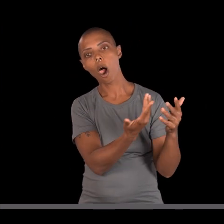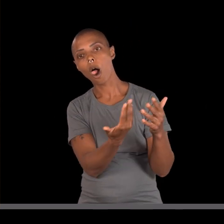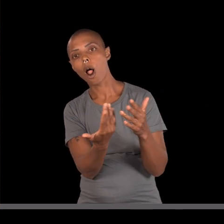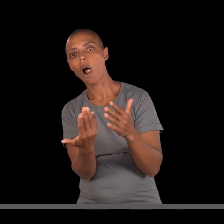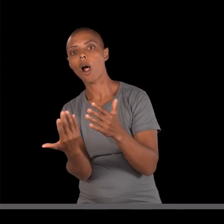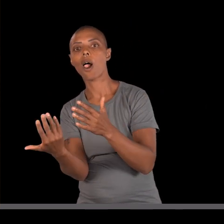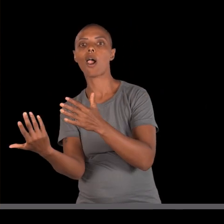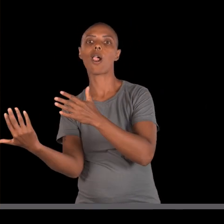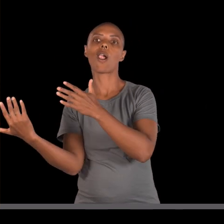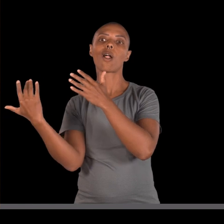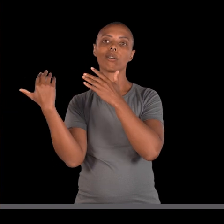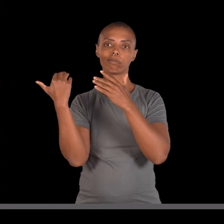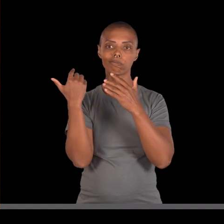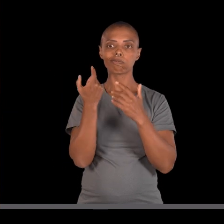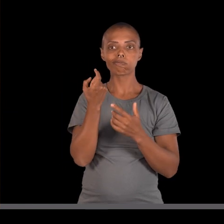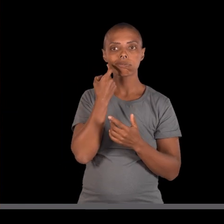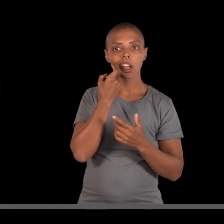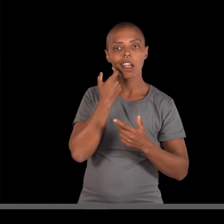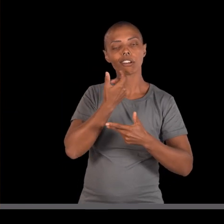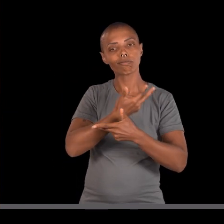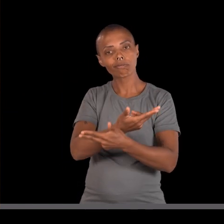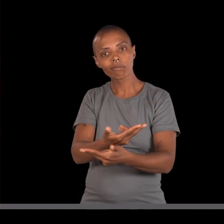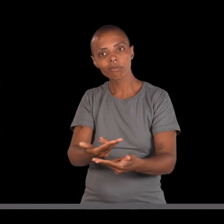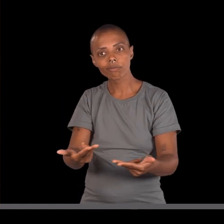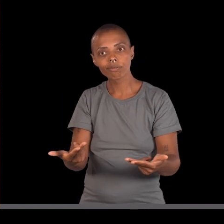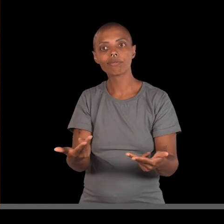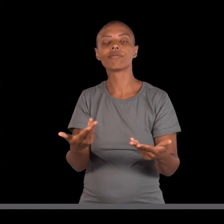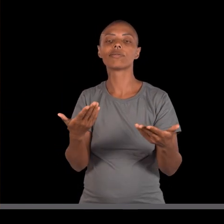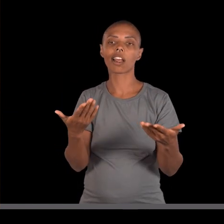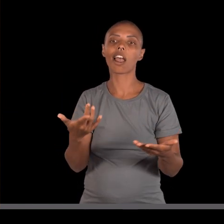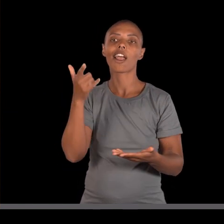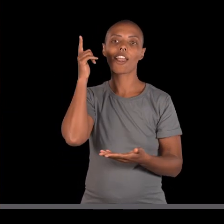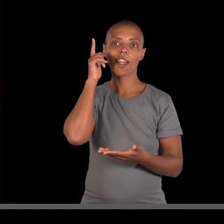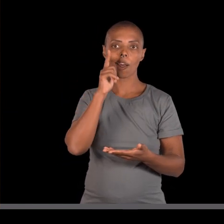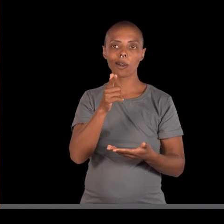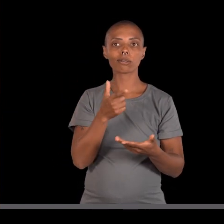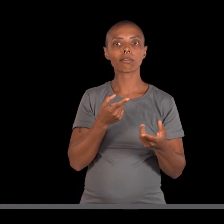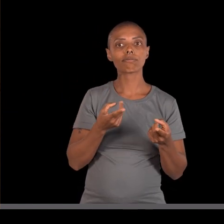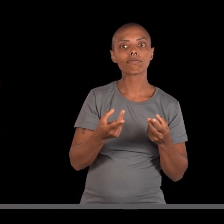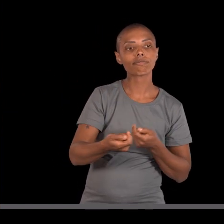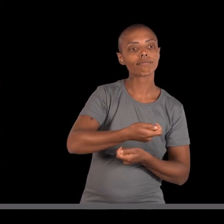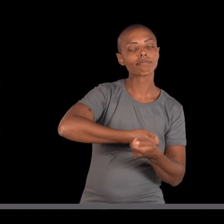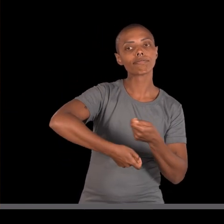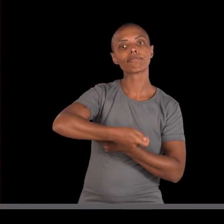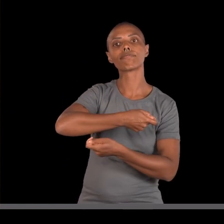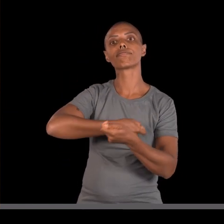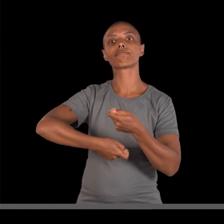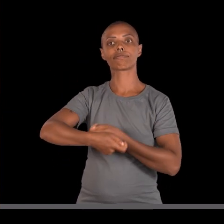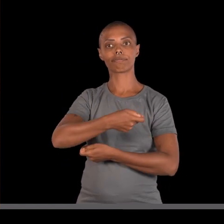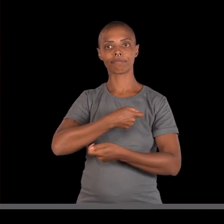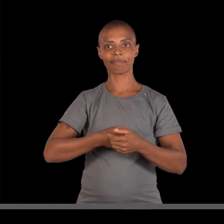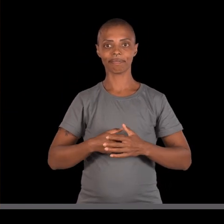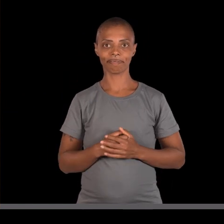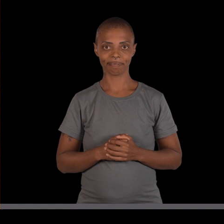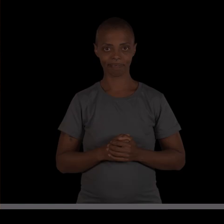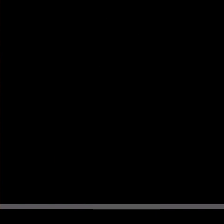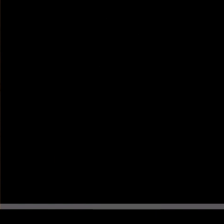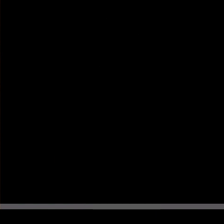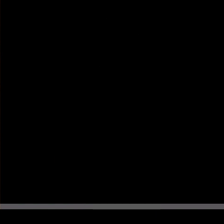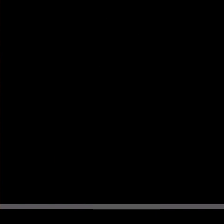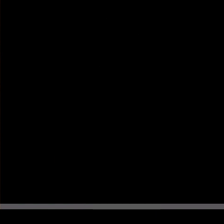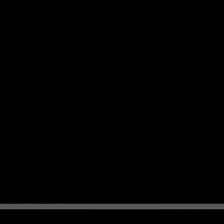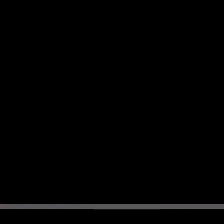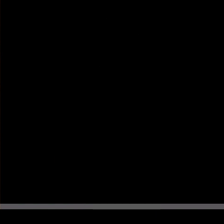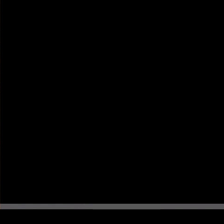o fitoplâncton que veio pela ressurgência e vai garantir, então, tanto a sobrevivência como também um grande viés